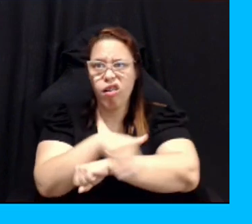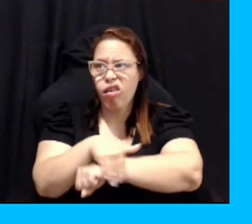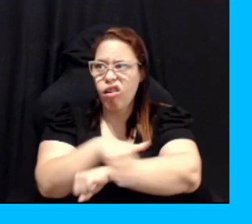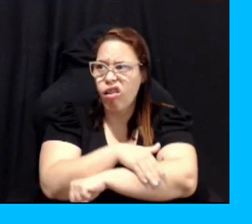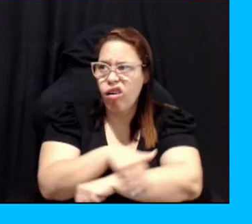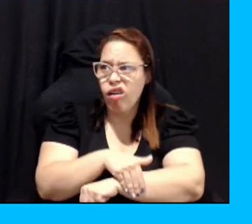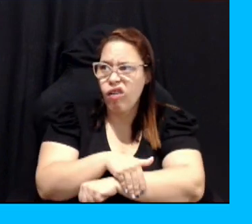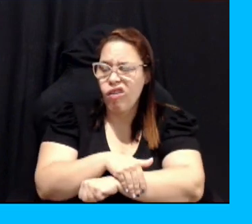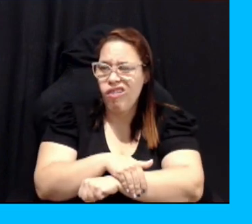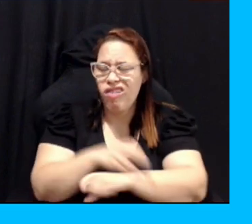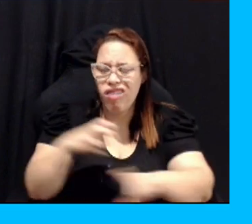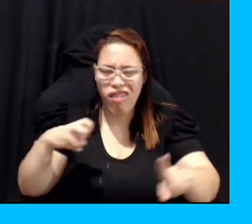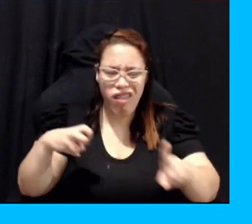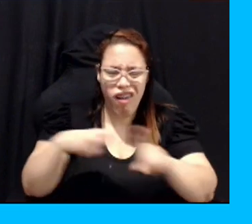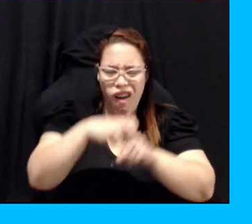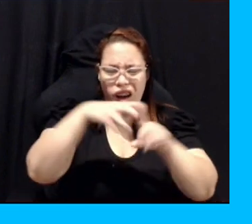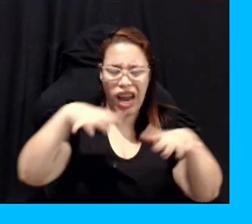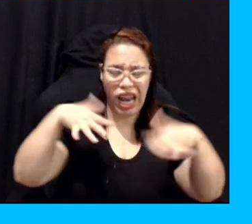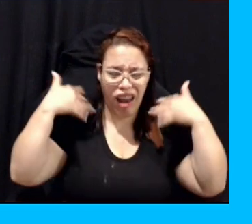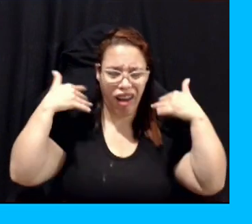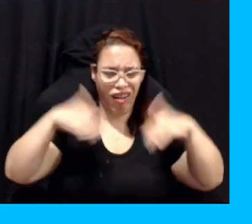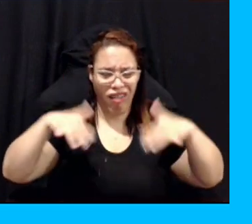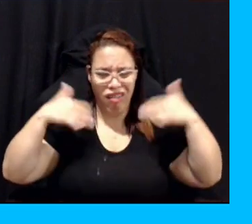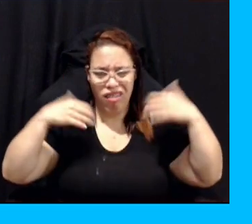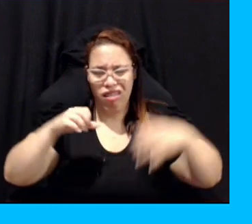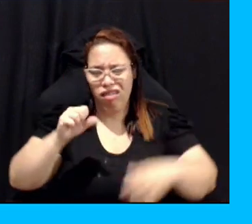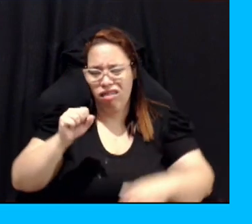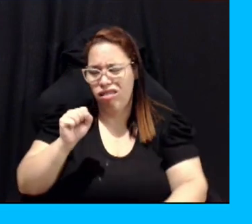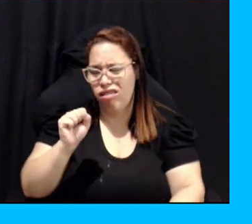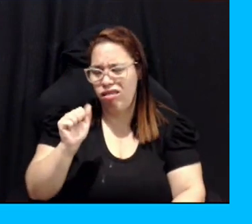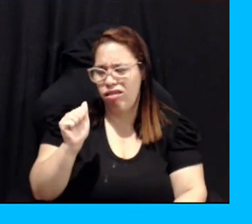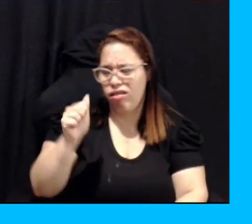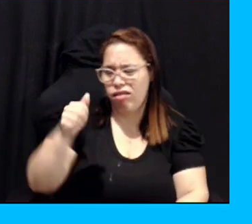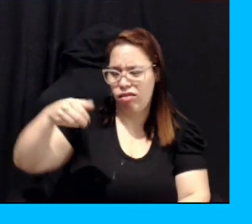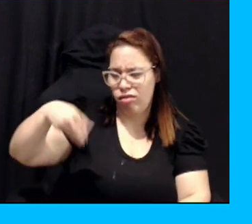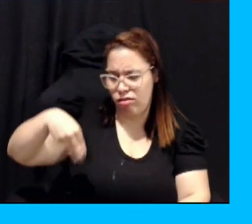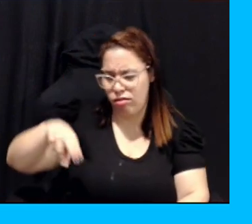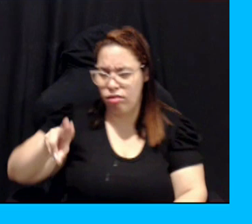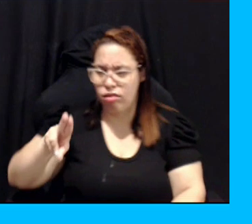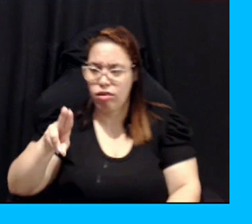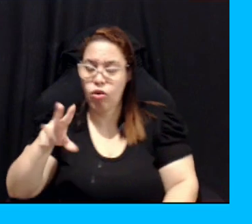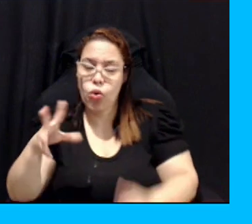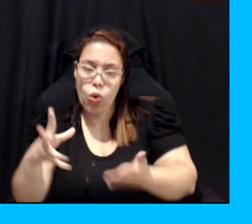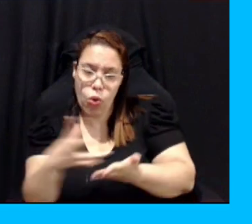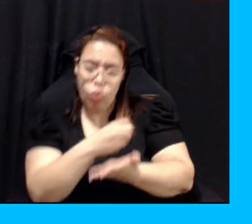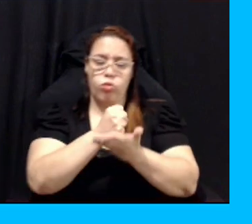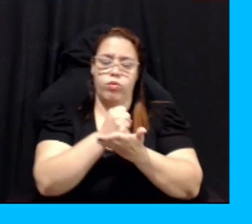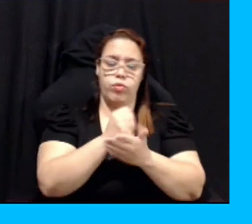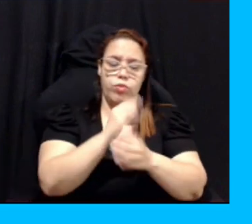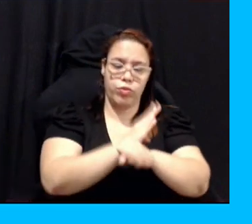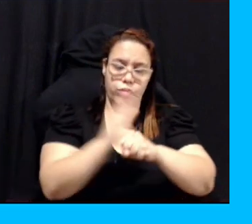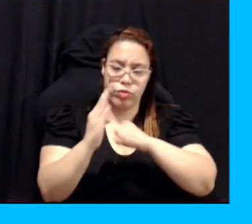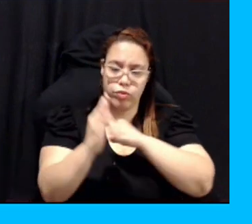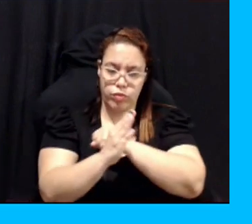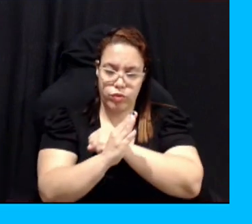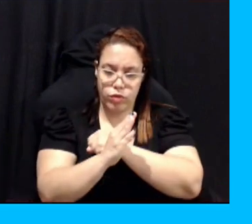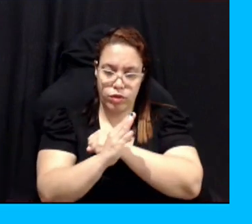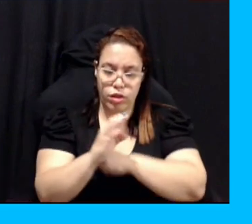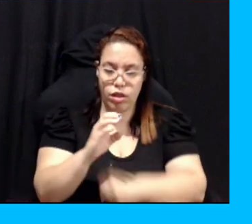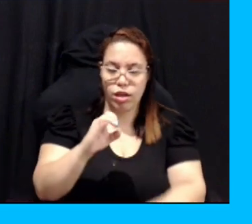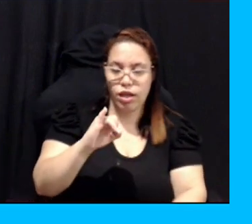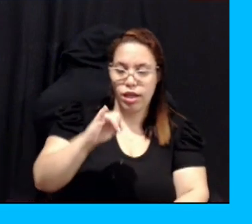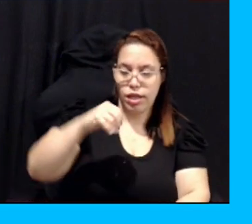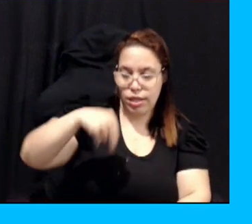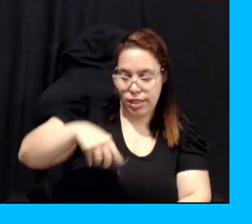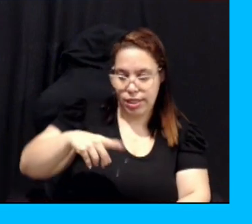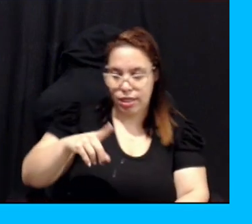um atropelamento. O SAMU Animal foi acionado e fez seu resgate no bairro Cidade Singer. No